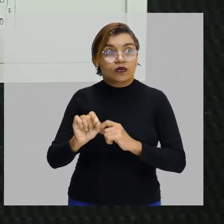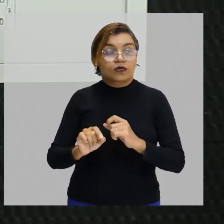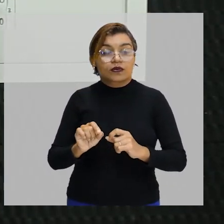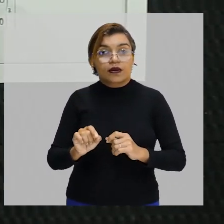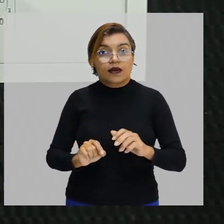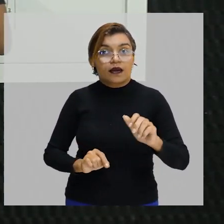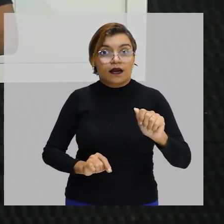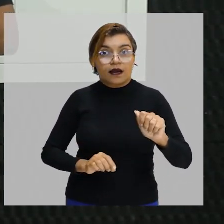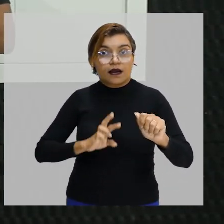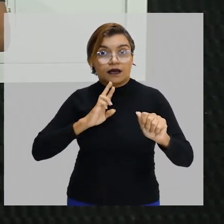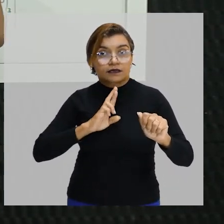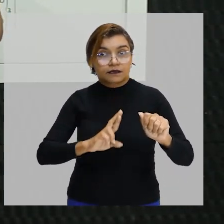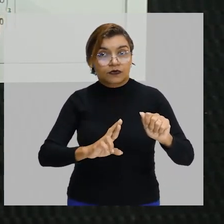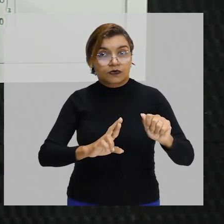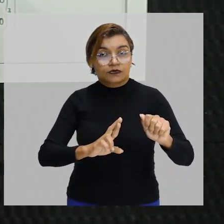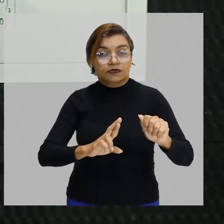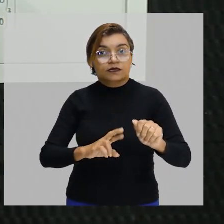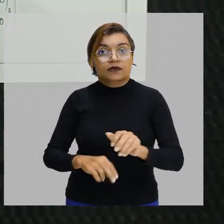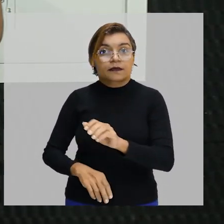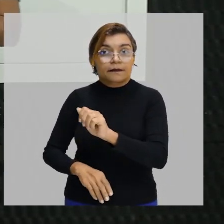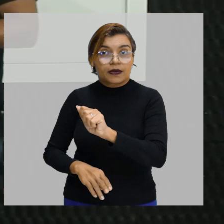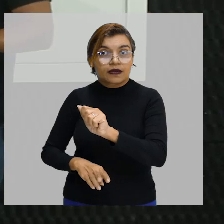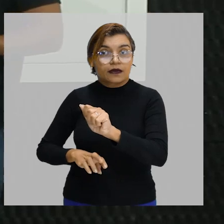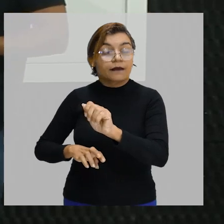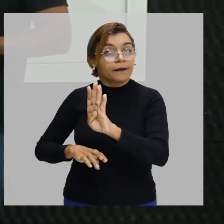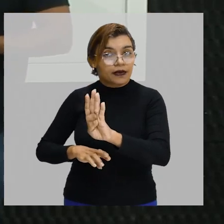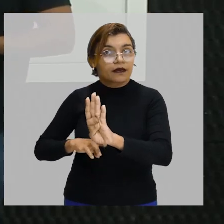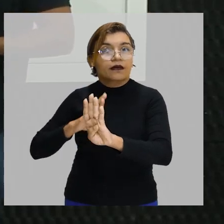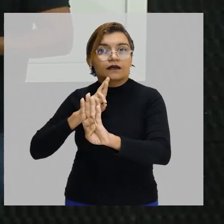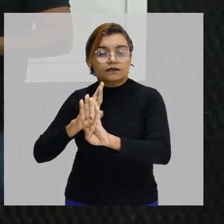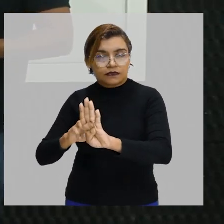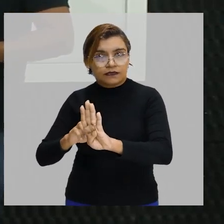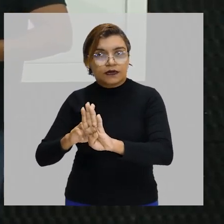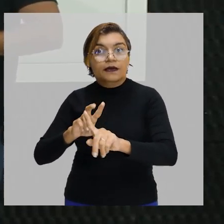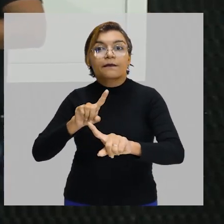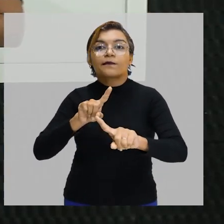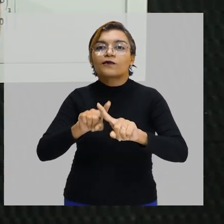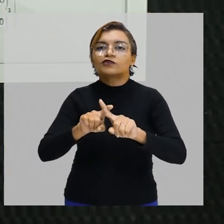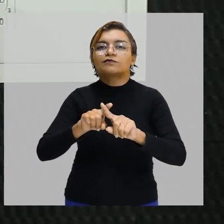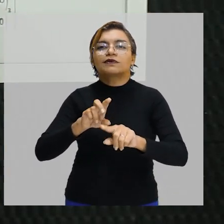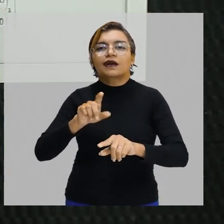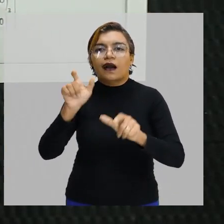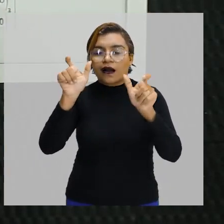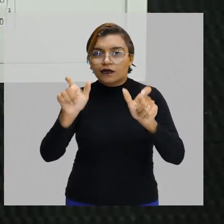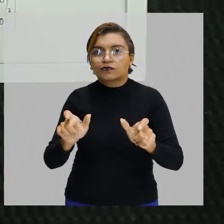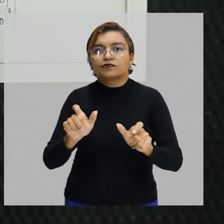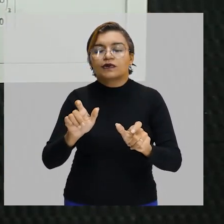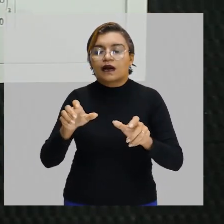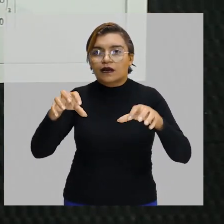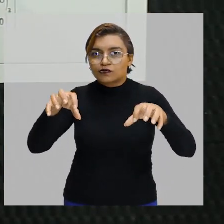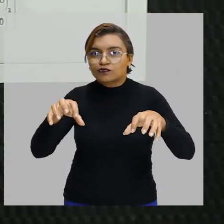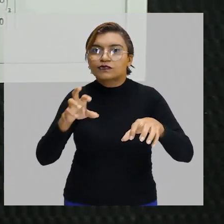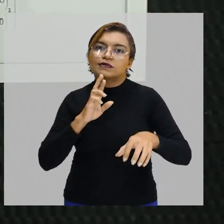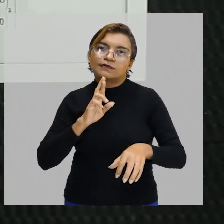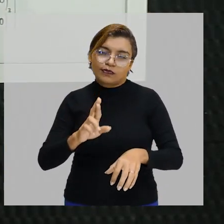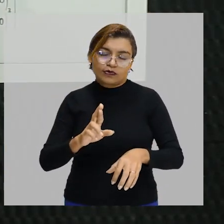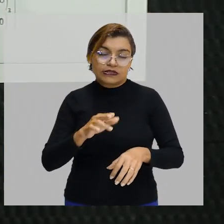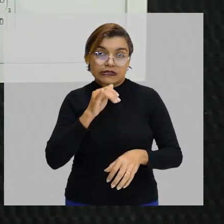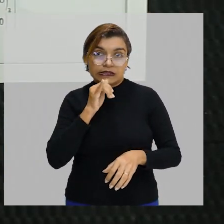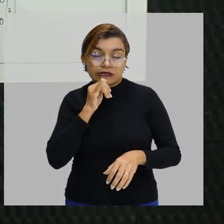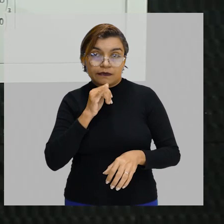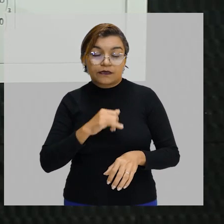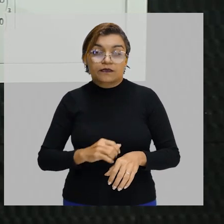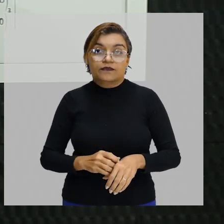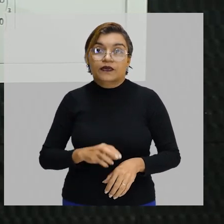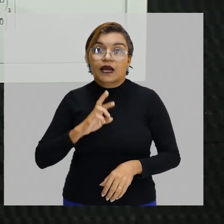A, o determinante de B e multiplicar os determinantes. Porque tem uma propriedade que diz que o determinante de A vezes